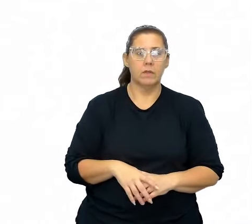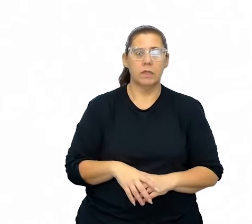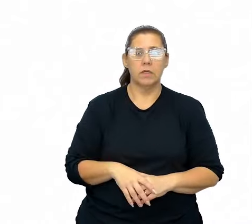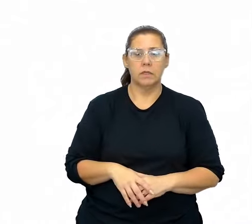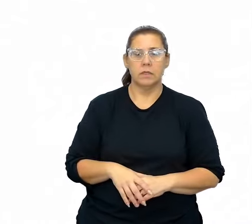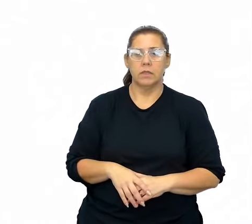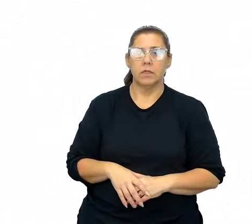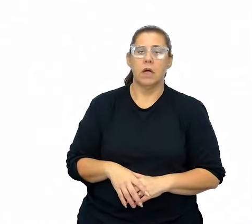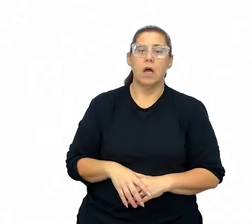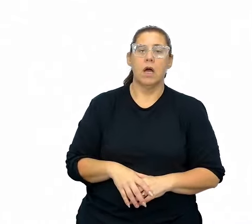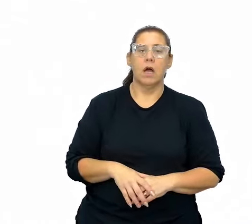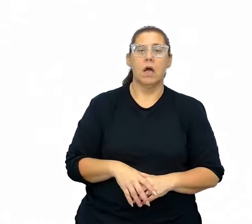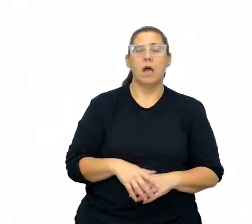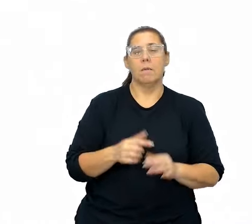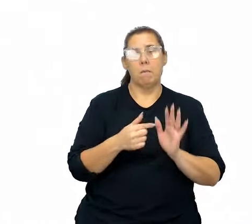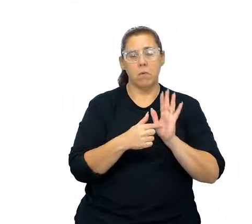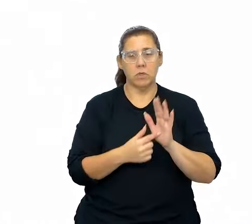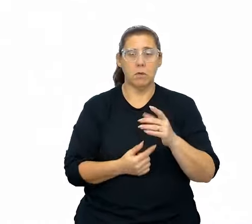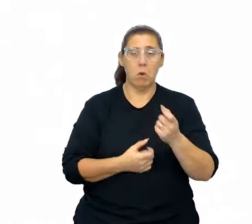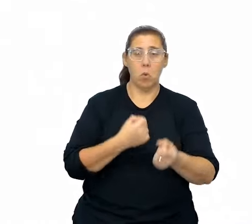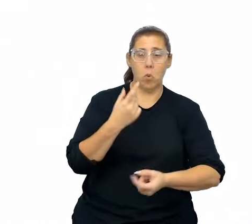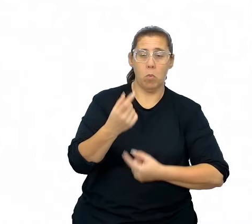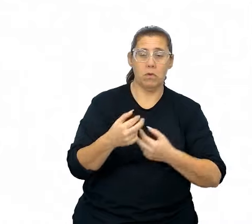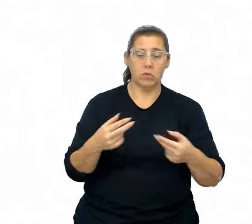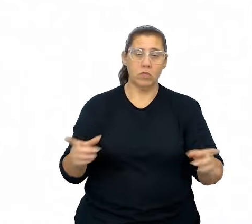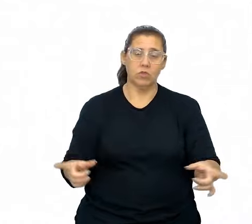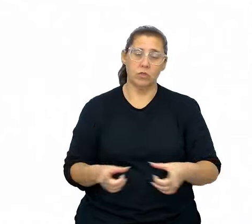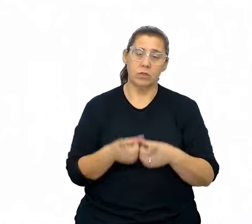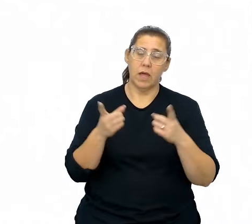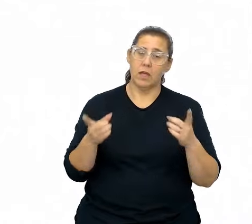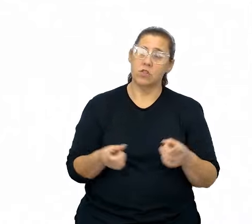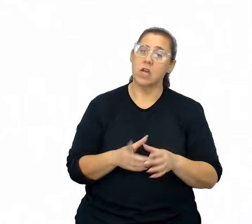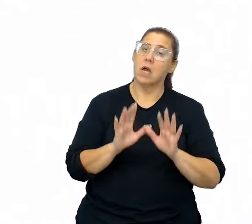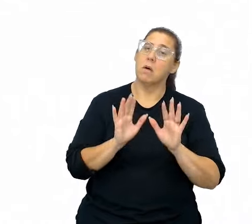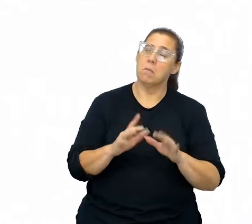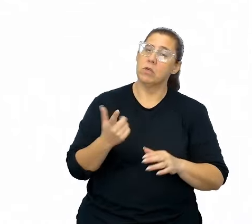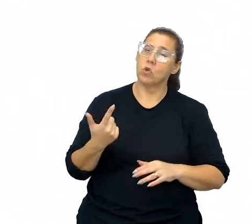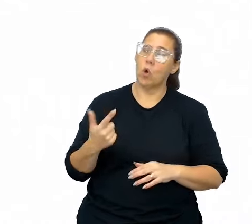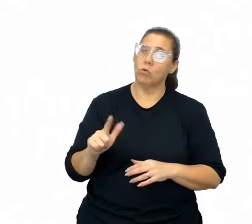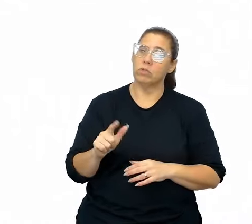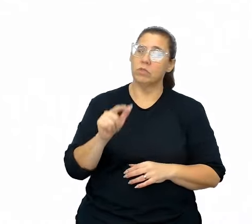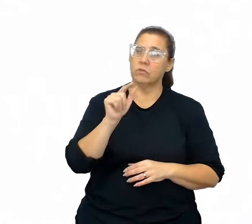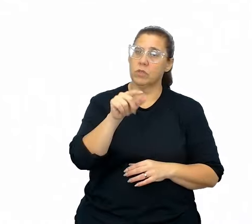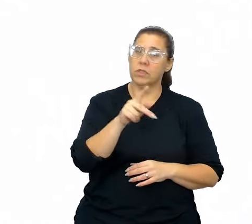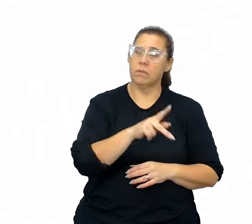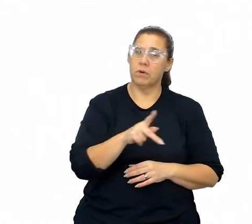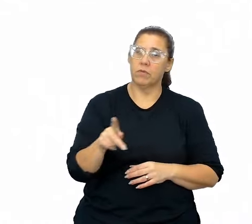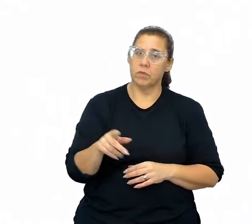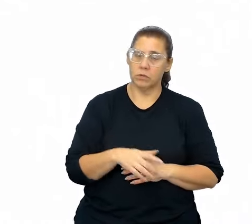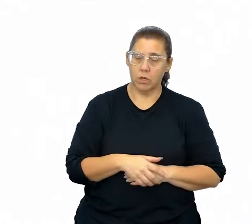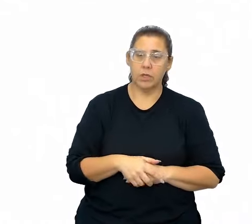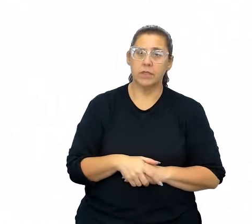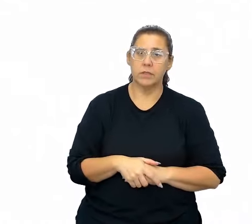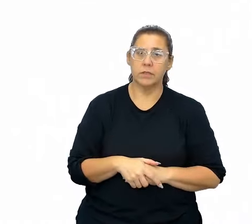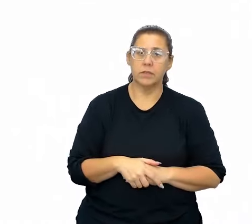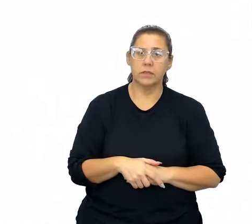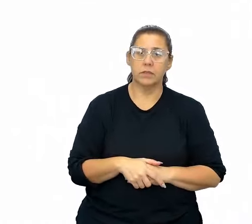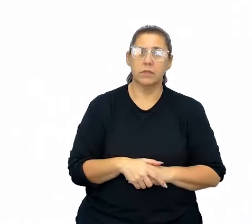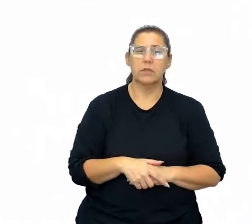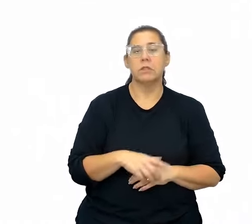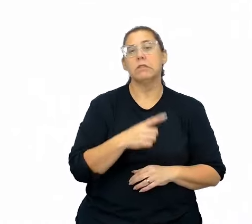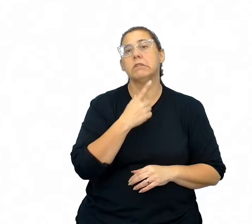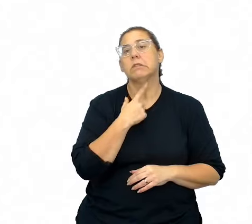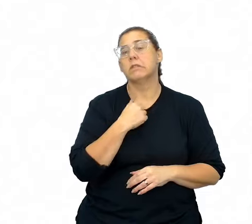citamos algumas condições didáticas, porém, há outras que você, professor e professora,